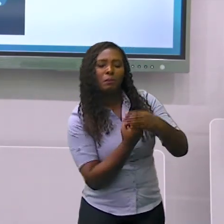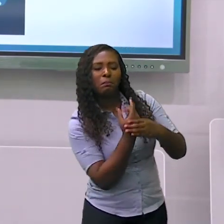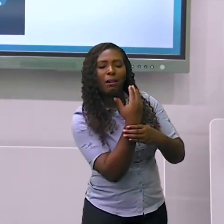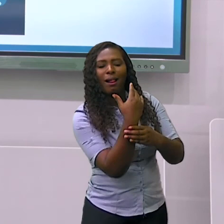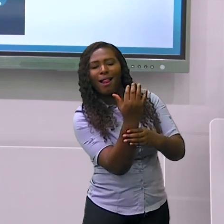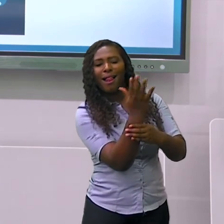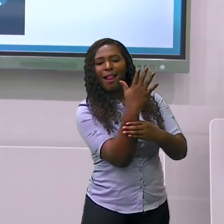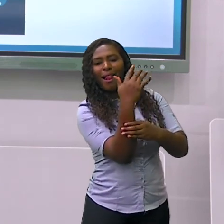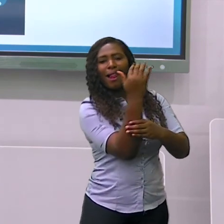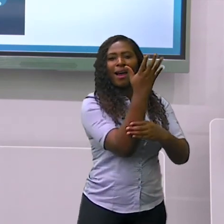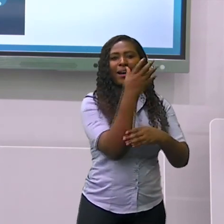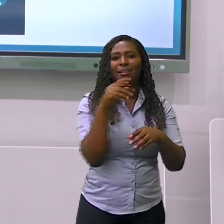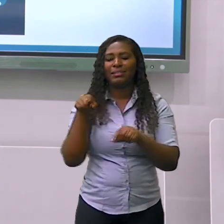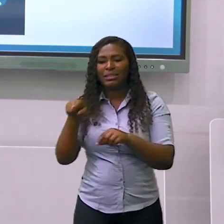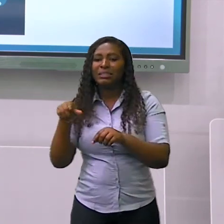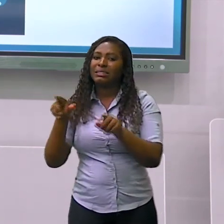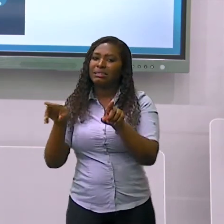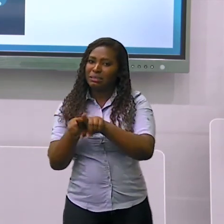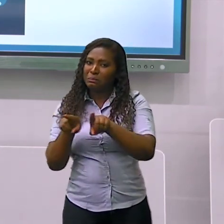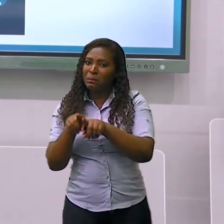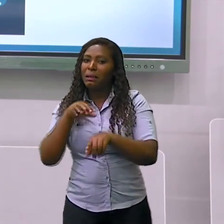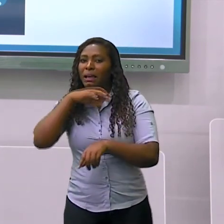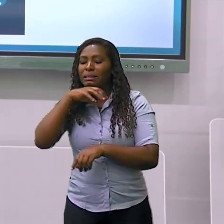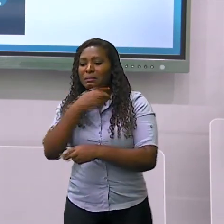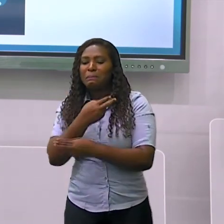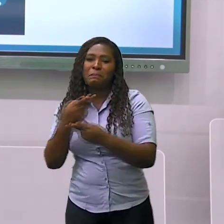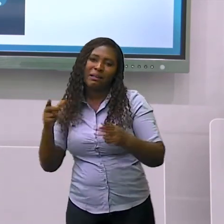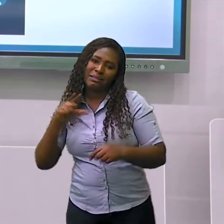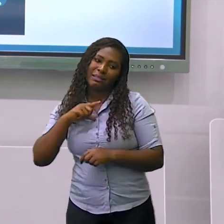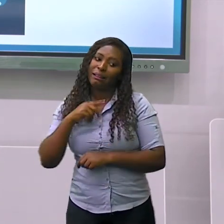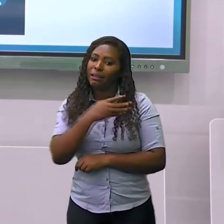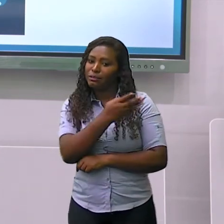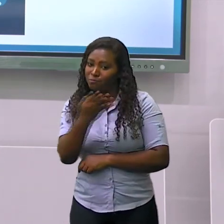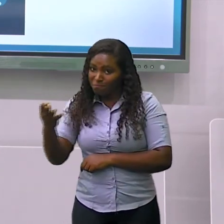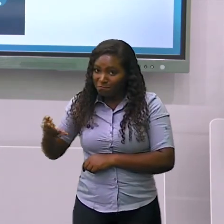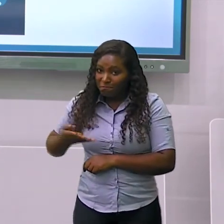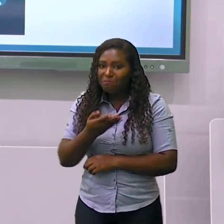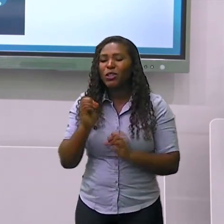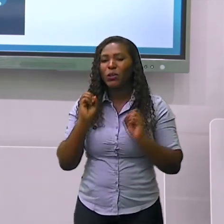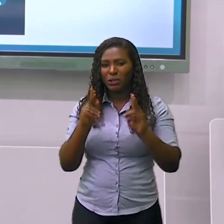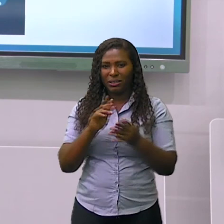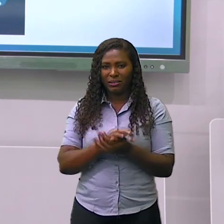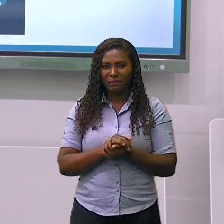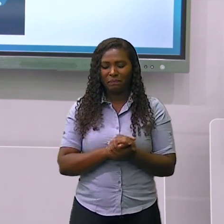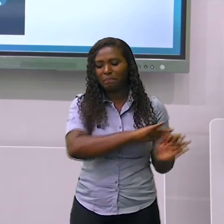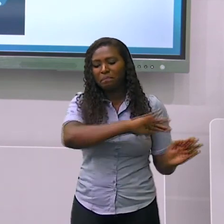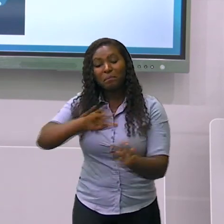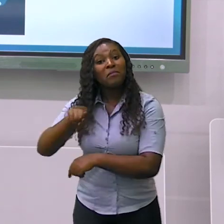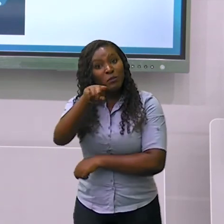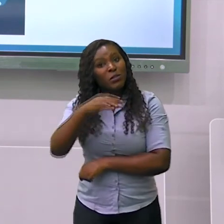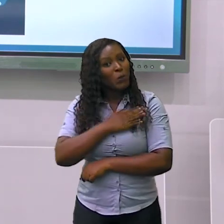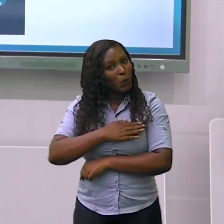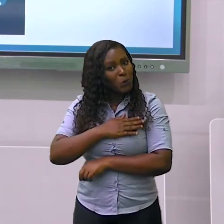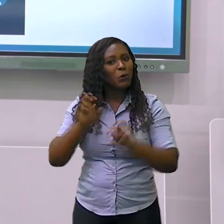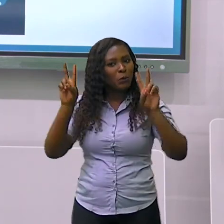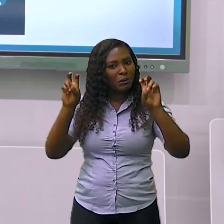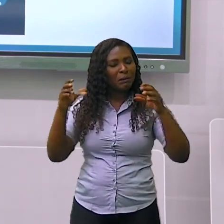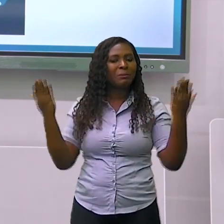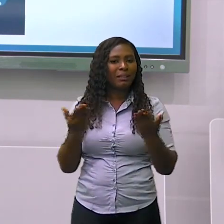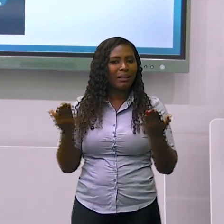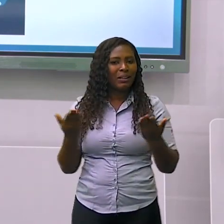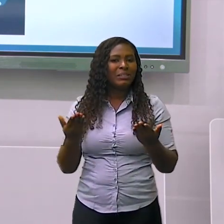e oceanos. Pois bem, e então, gostaram do tema da aula de hoje? Dá para aplicar no nosso dia a